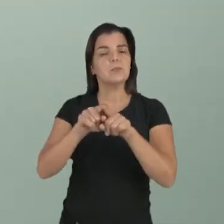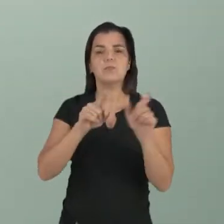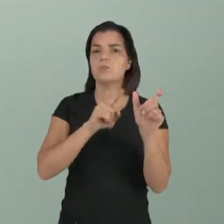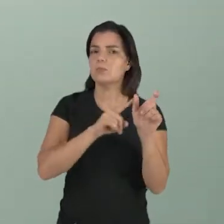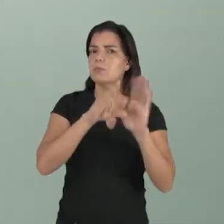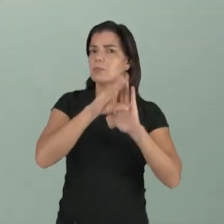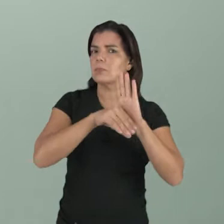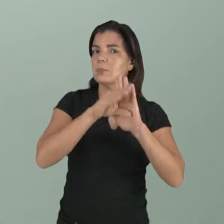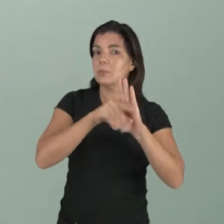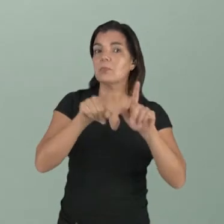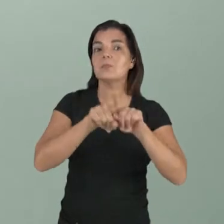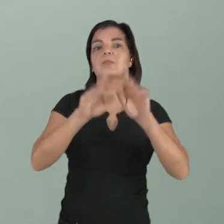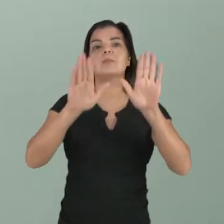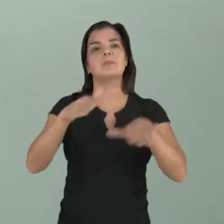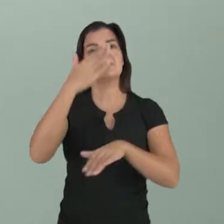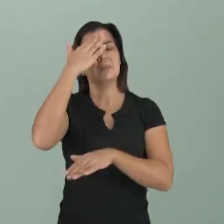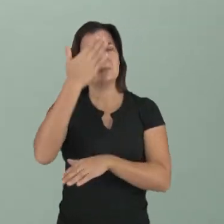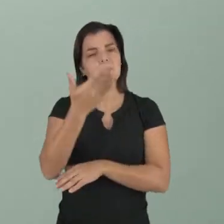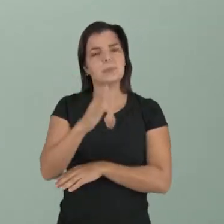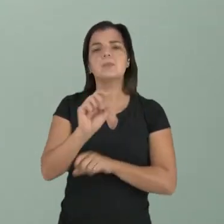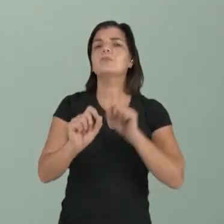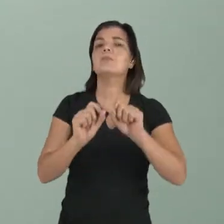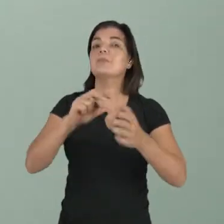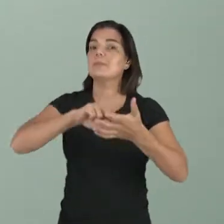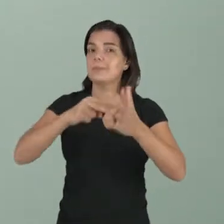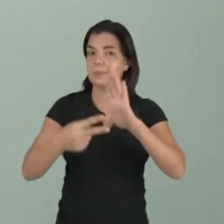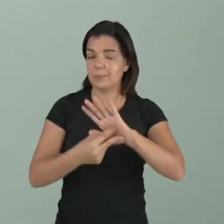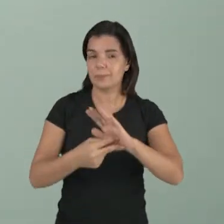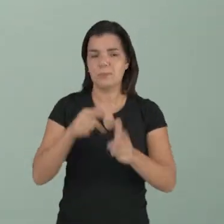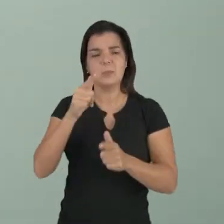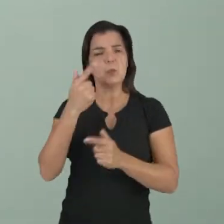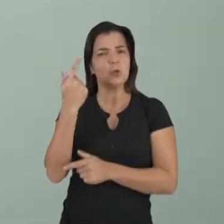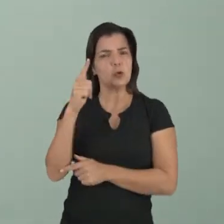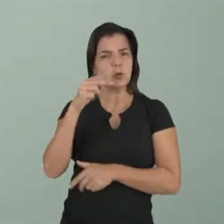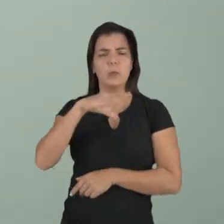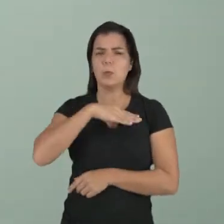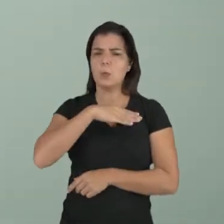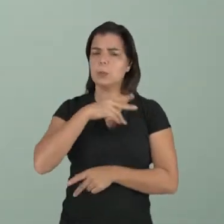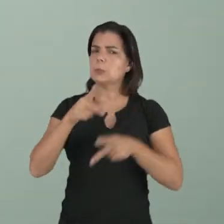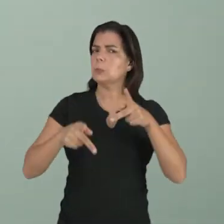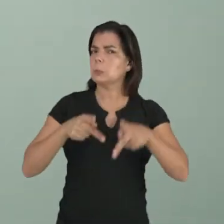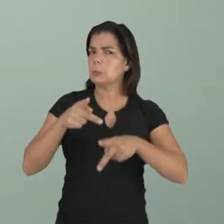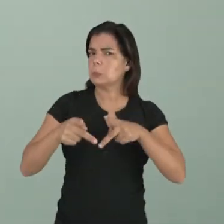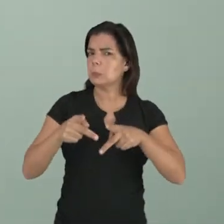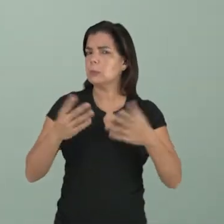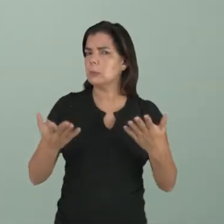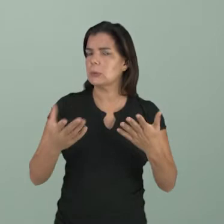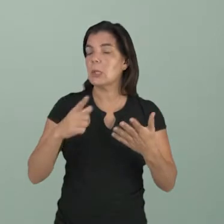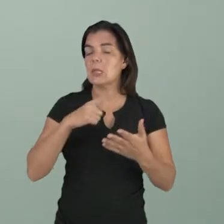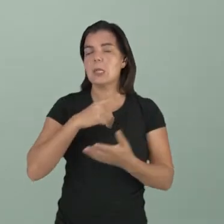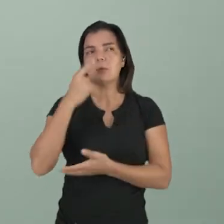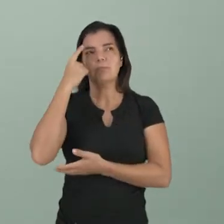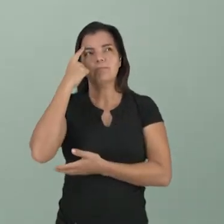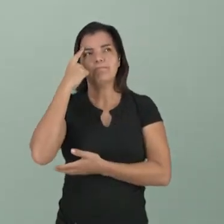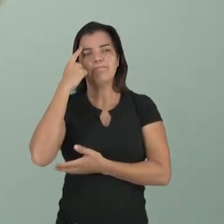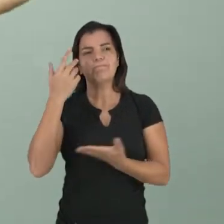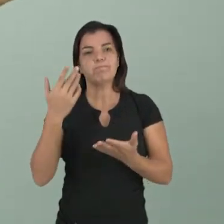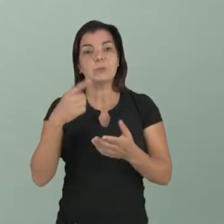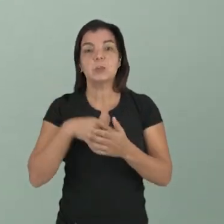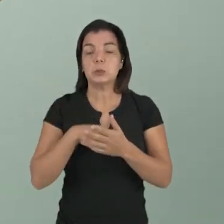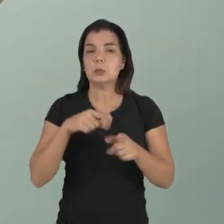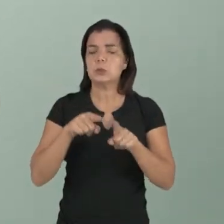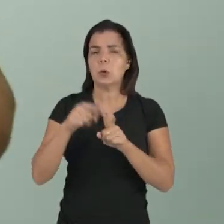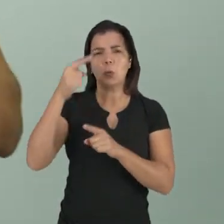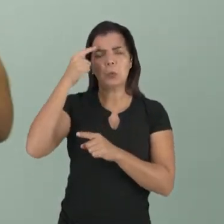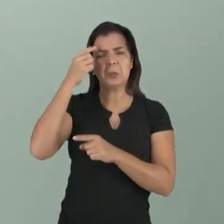do conteúdo, já tem uma ideia mais ou menos do que se trata, geografia urbana e populacional. Você já tem que ter aquela ideia, não sei, se você está